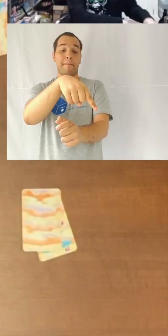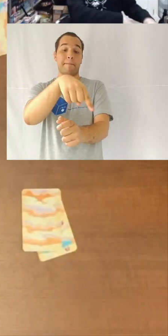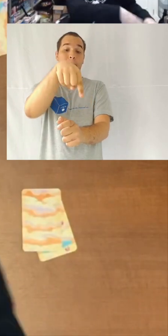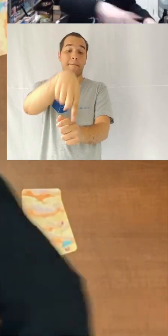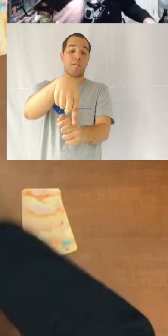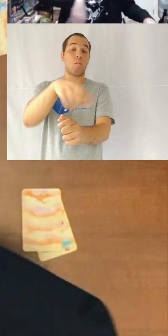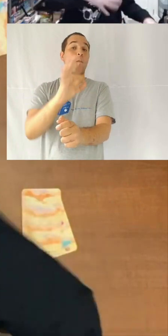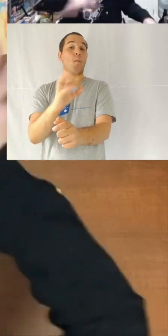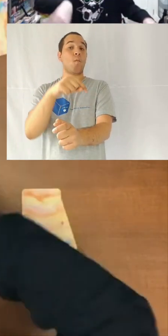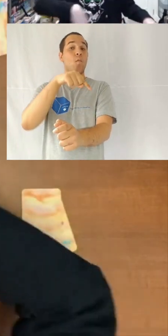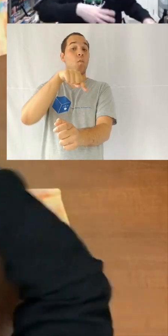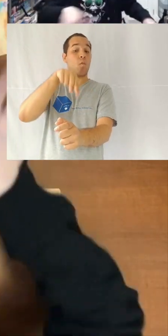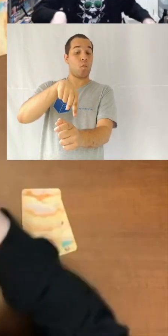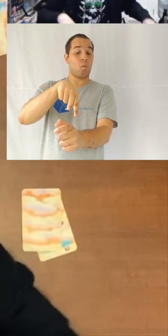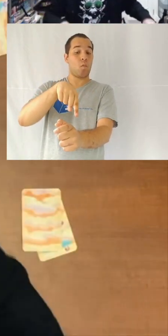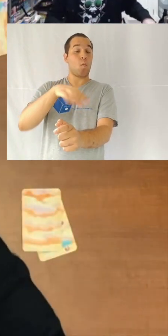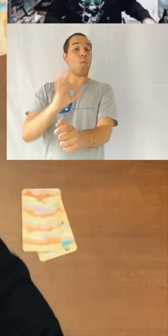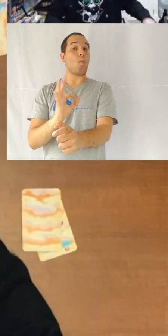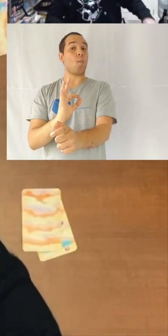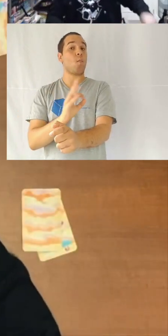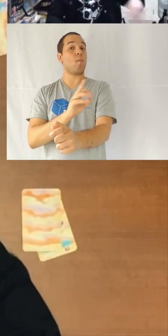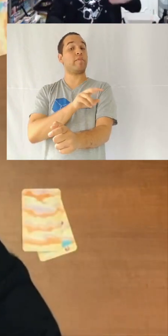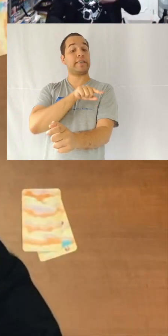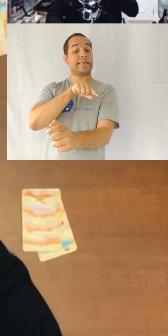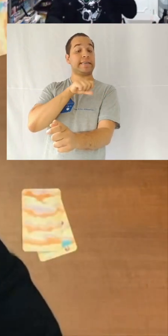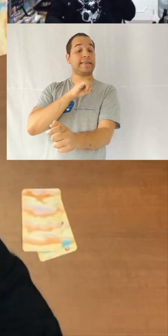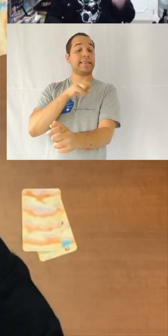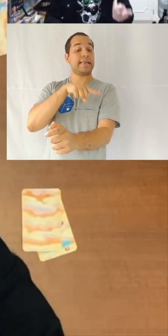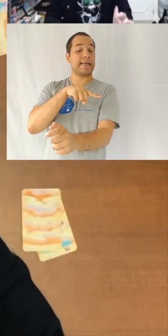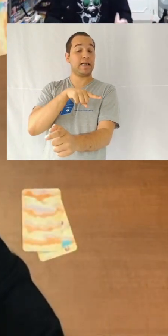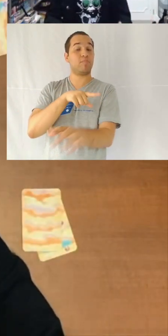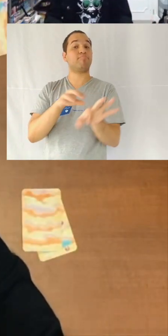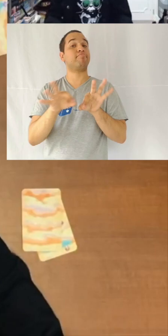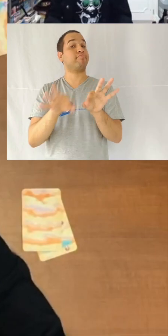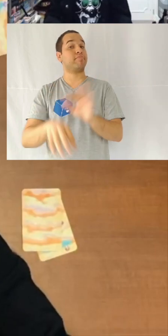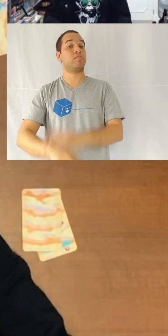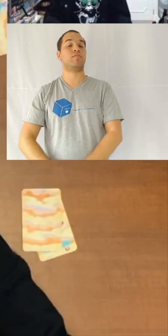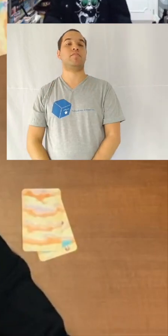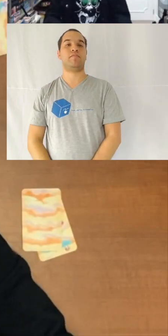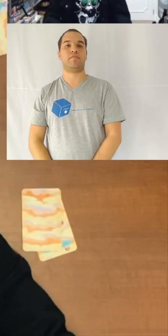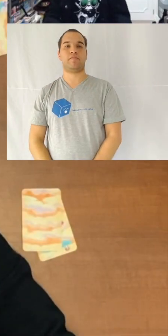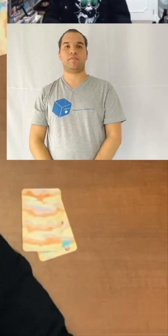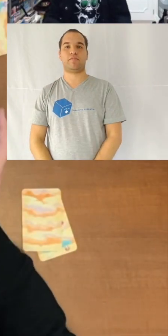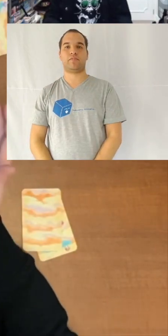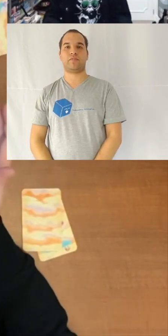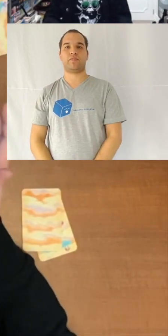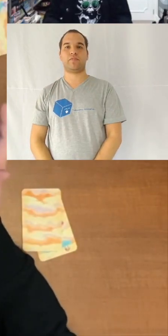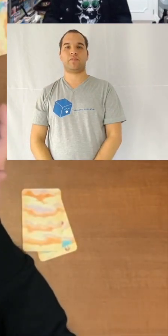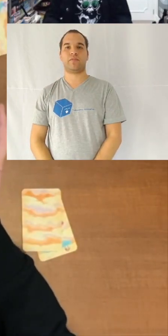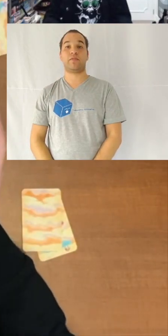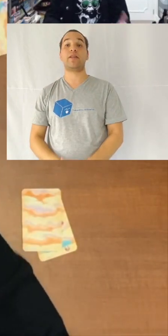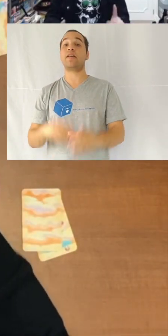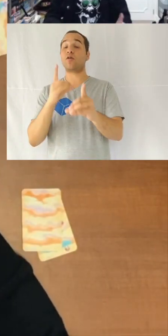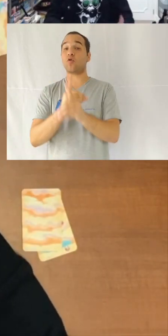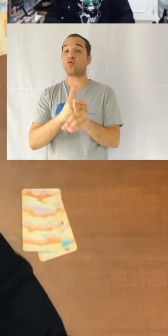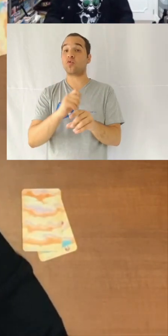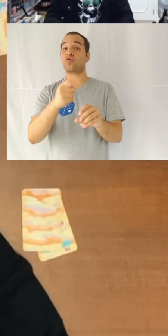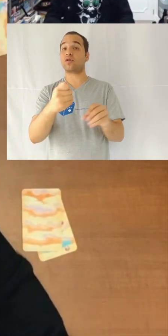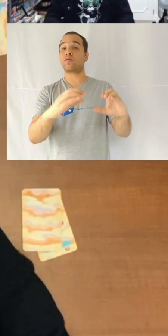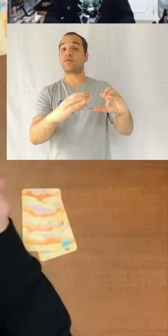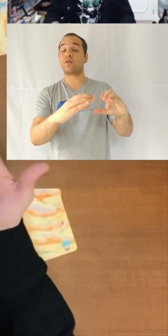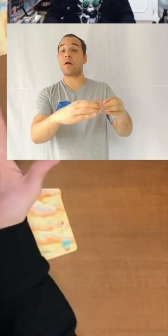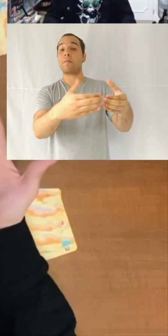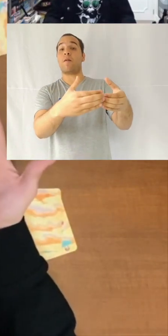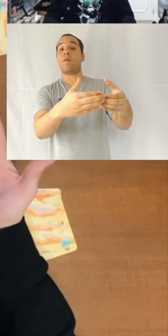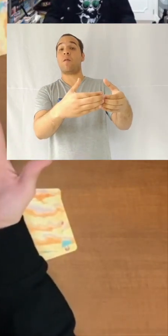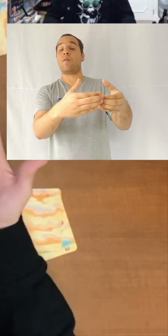E assim a gente vai continuar jogando até que a segunda possibilidade aconteça, que é alguém ganhar o jogo. Como é que alguém ganha